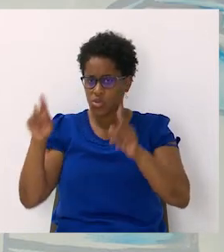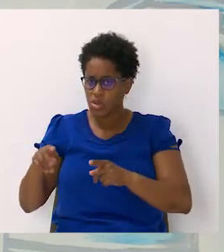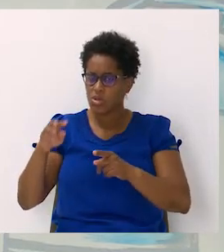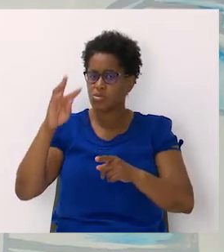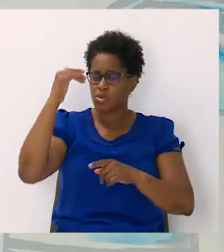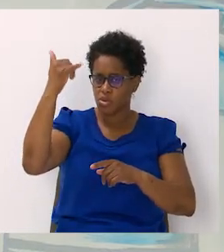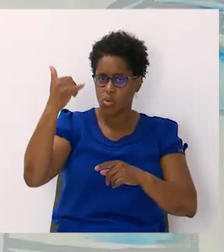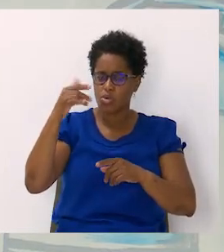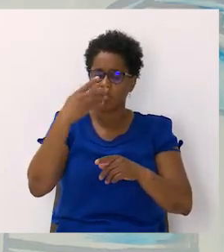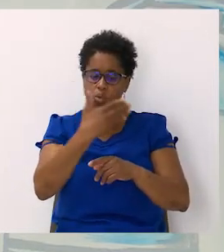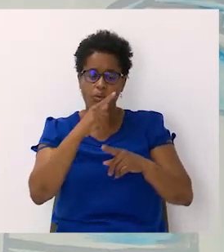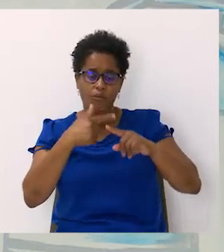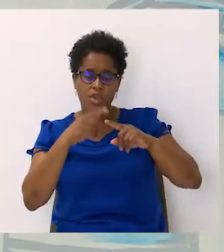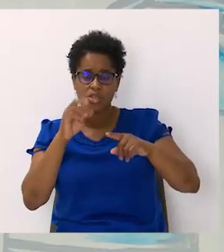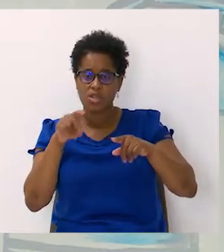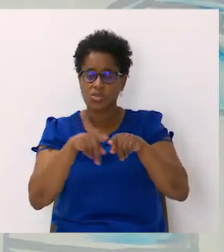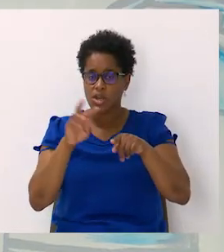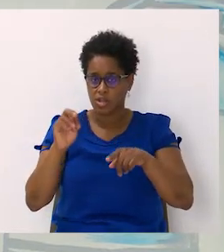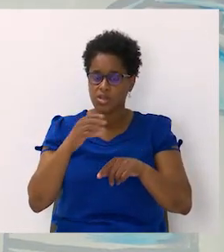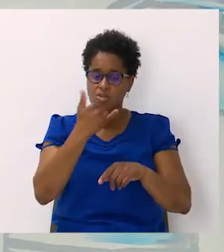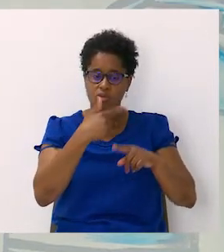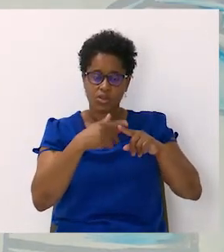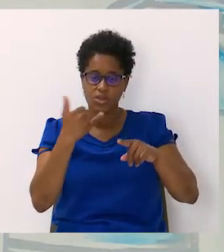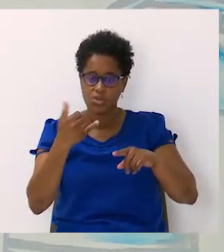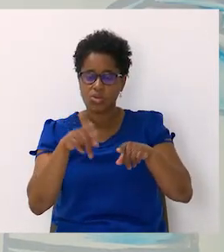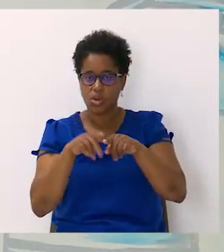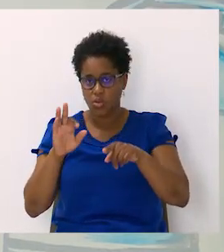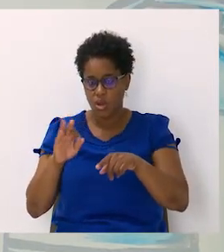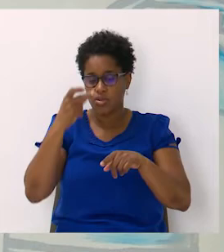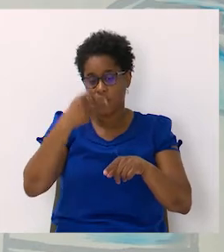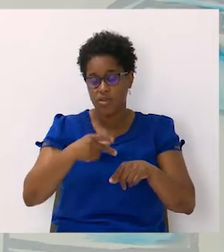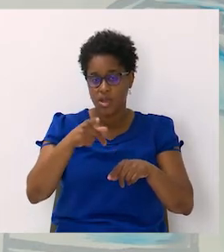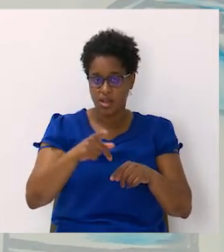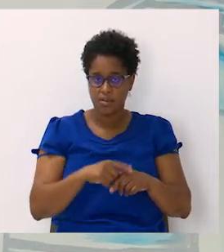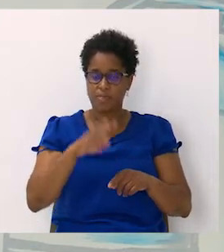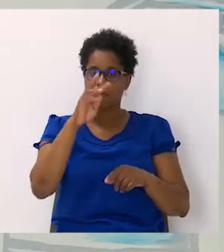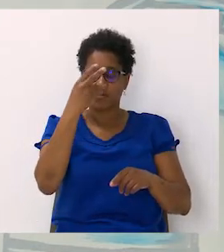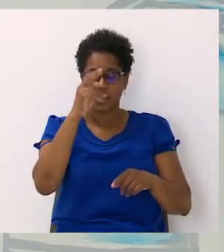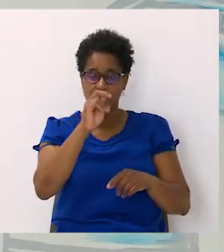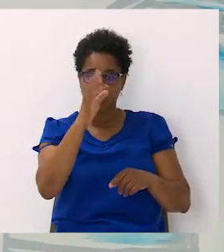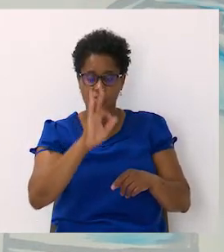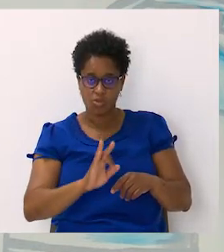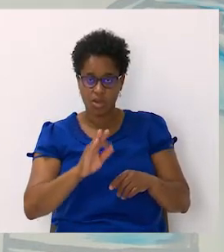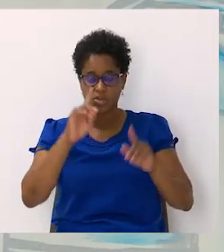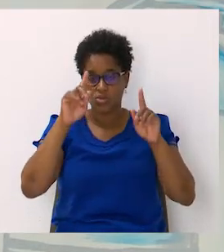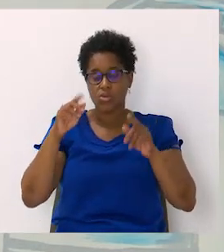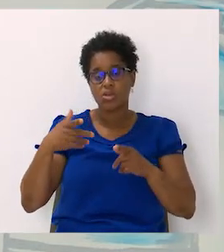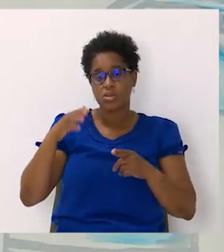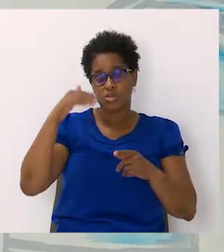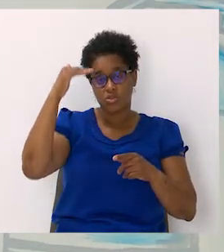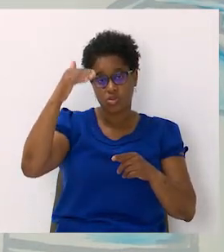1 vezes 3 dá 3, 2 vezes 2, 4. Então ficamos com 3 sobre 4 de